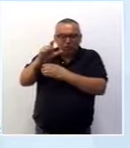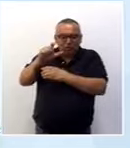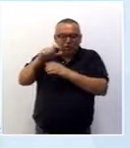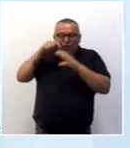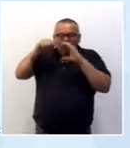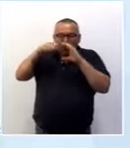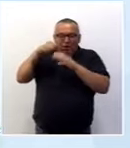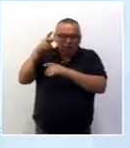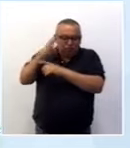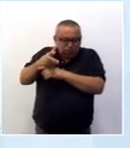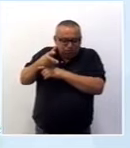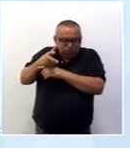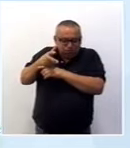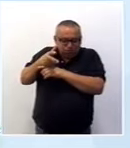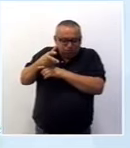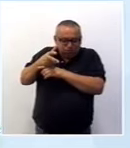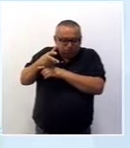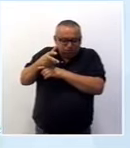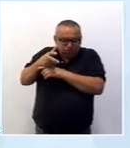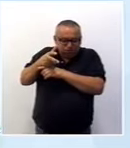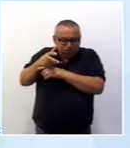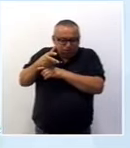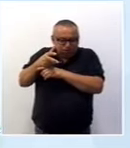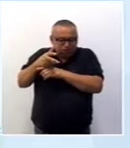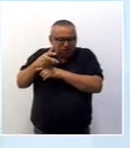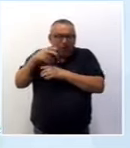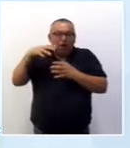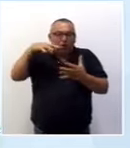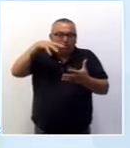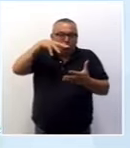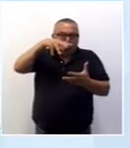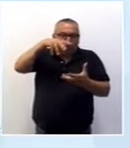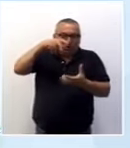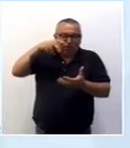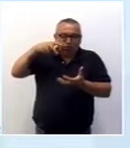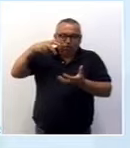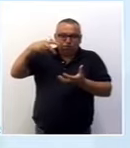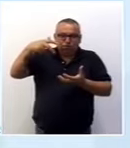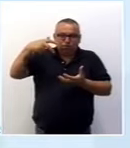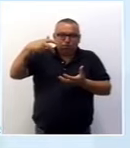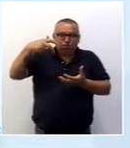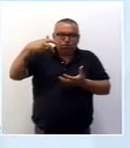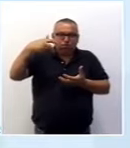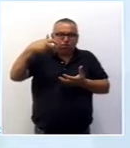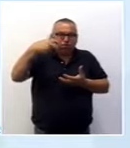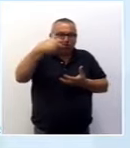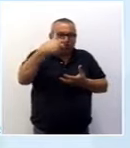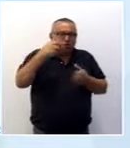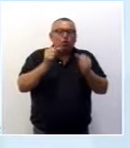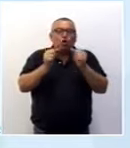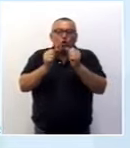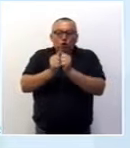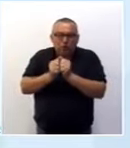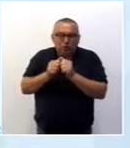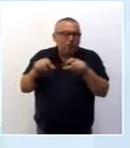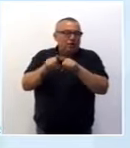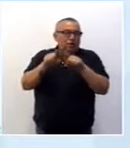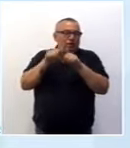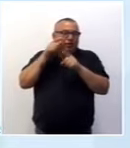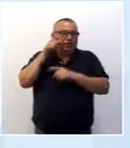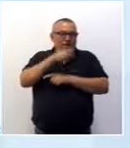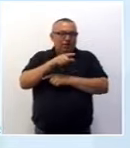tem lá a mesma velocidade de rotação da Terra, por isso que aparentemente ela está parada, né? E tem algumas informações aqui tem no cabeçalho da imagem que a